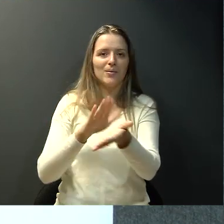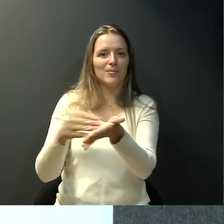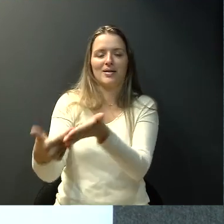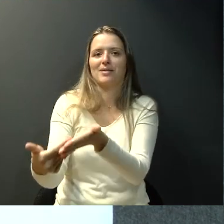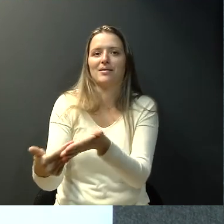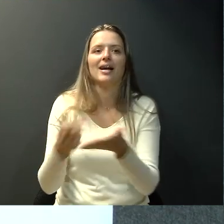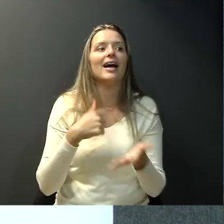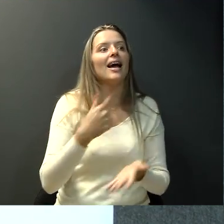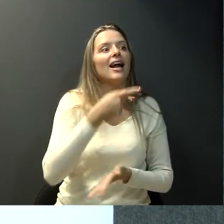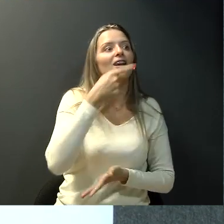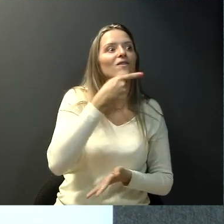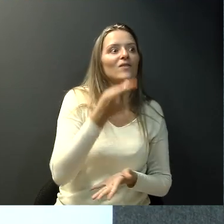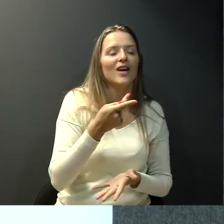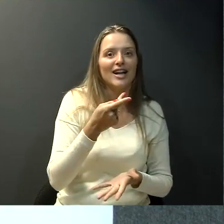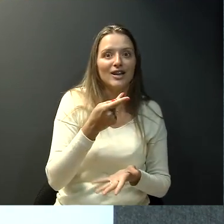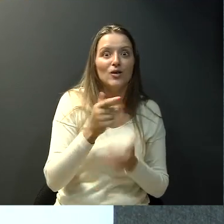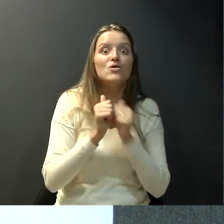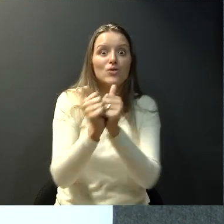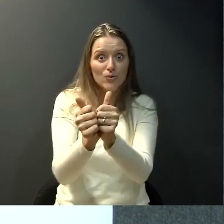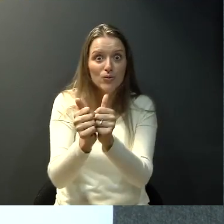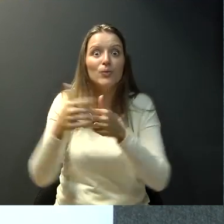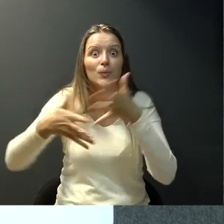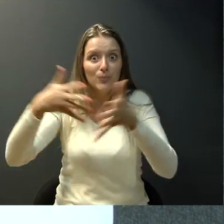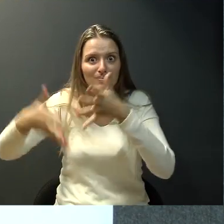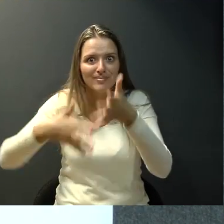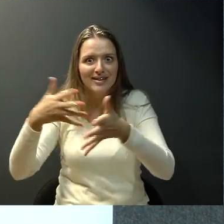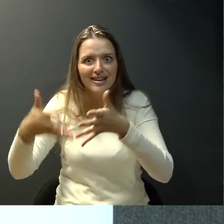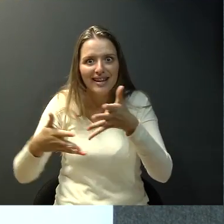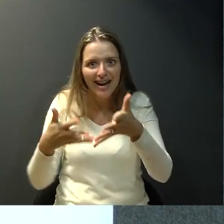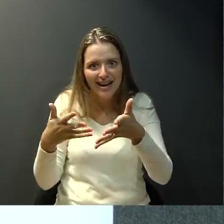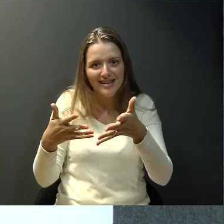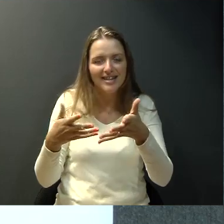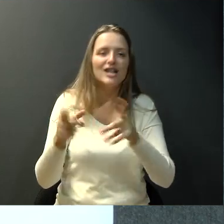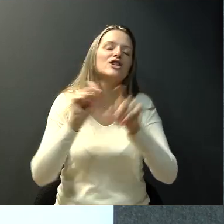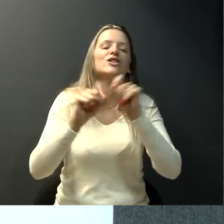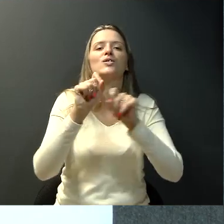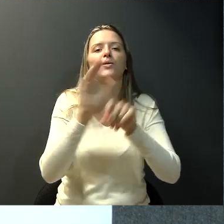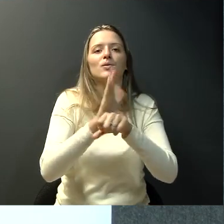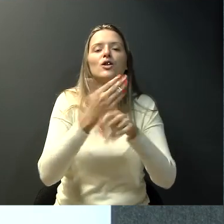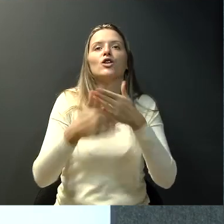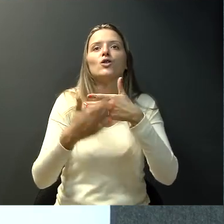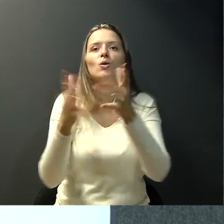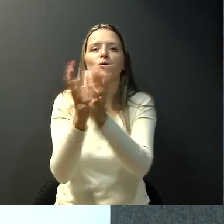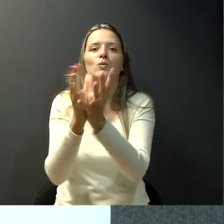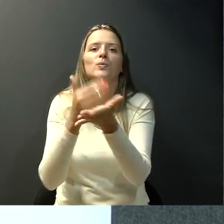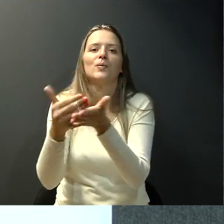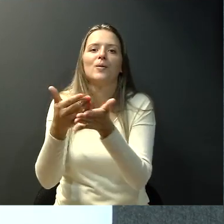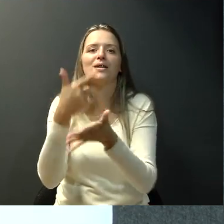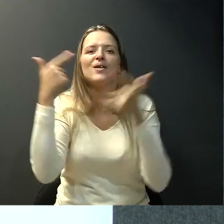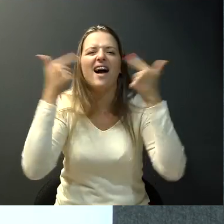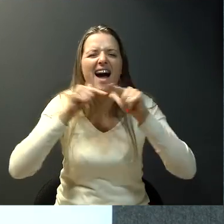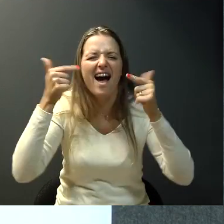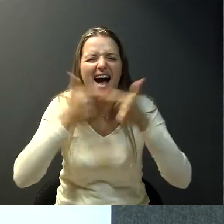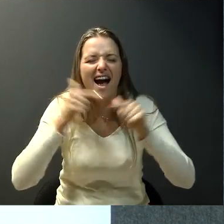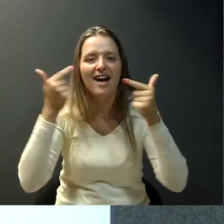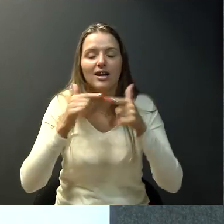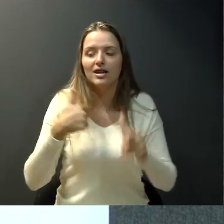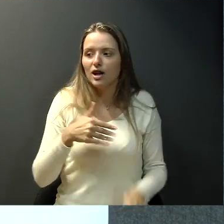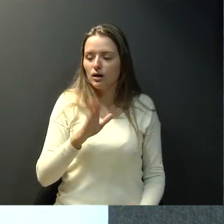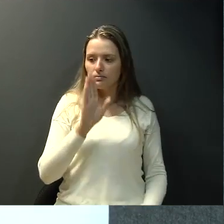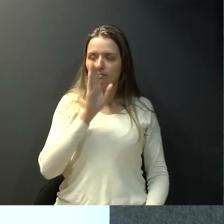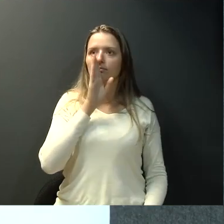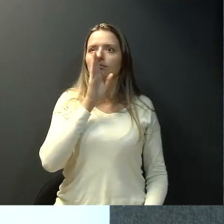uma coisa, ela falou aquilo assim numa coisa tão espontânea que a turma toda começou a rir e eu fiquei calada,